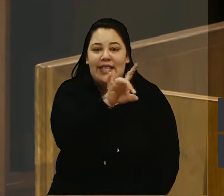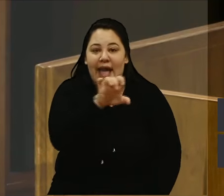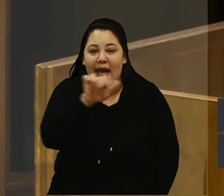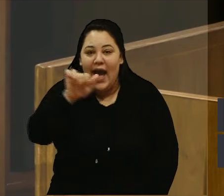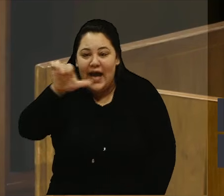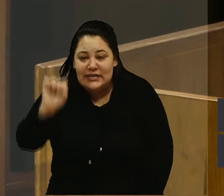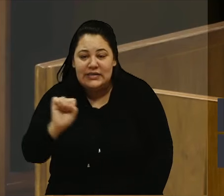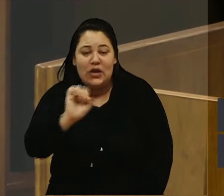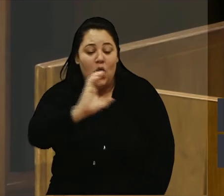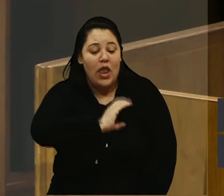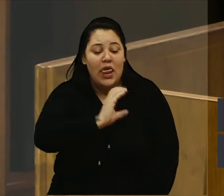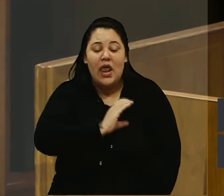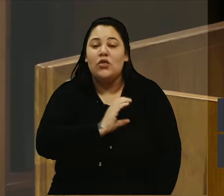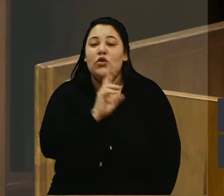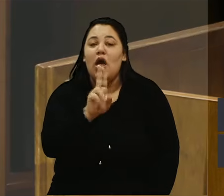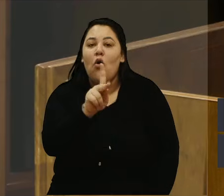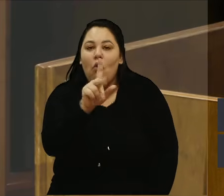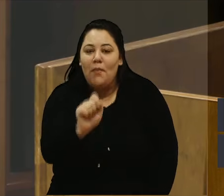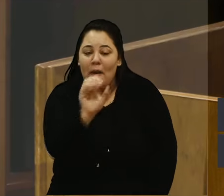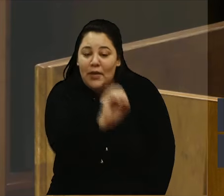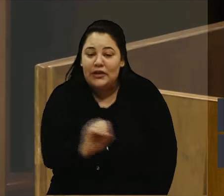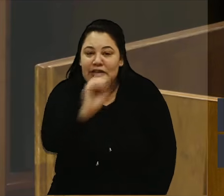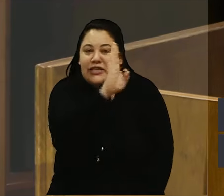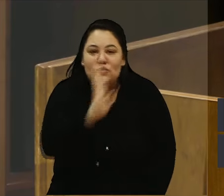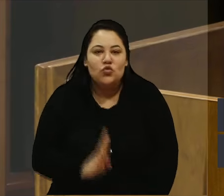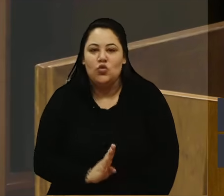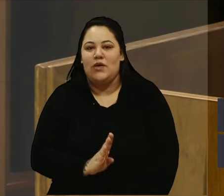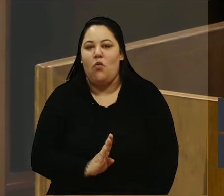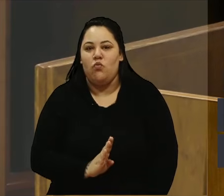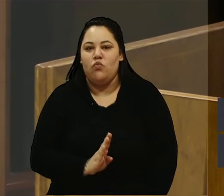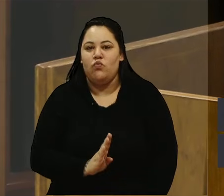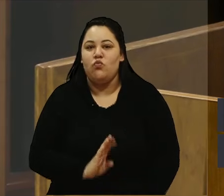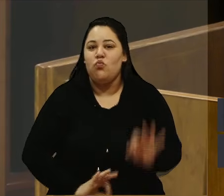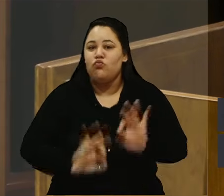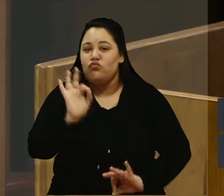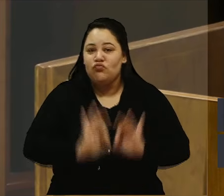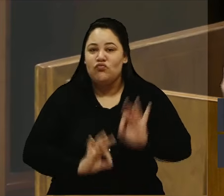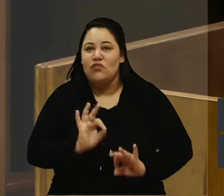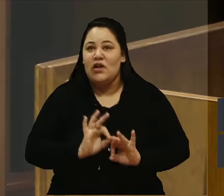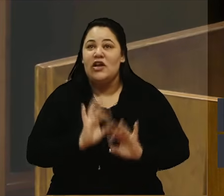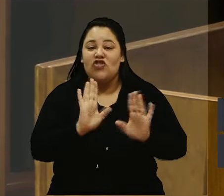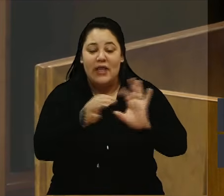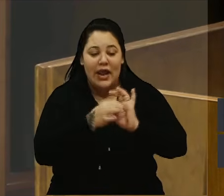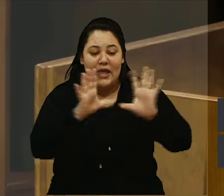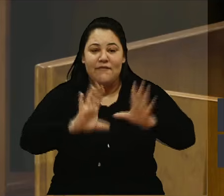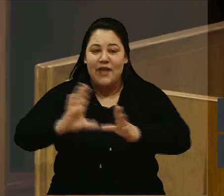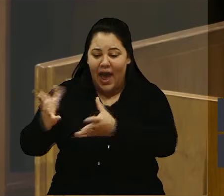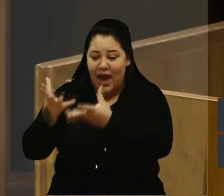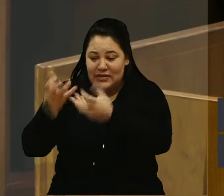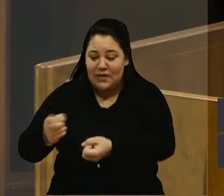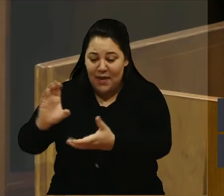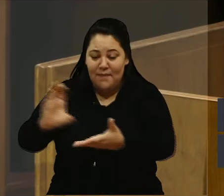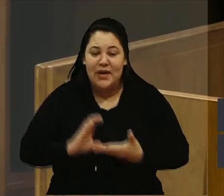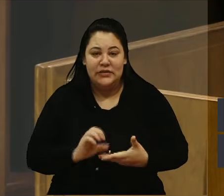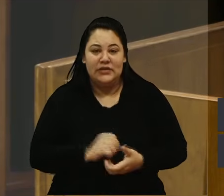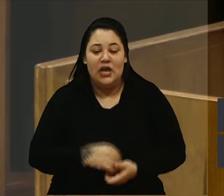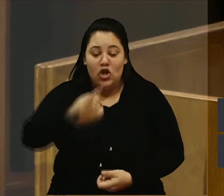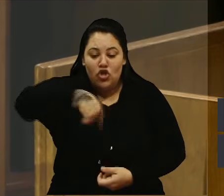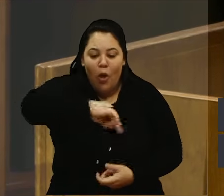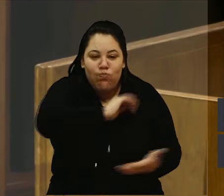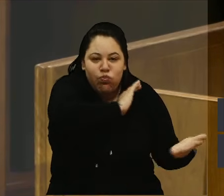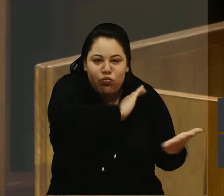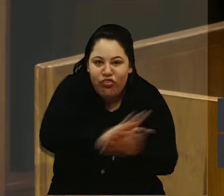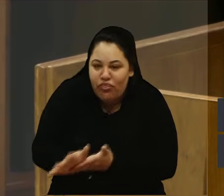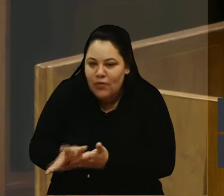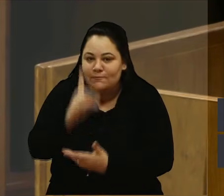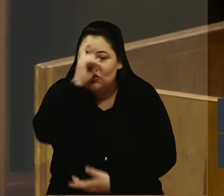são uma organização social. Então, eles estão aptos, inclusive, a receber emendas. Tá? Nós estamos no estado de calamidade. Não